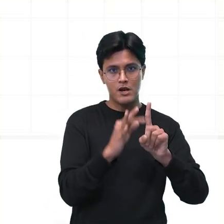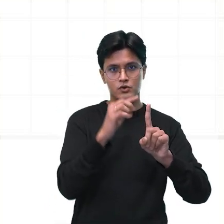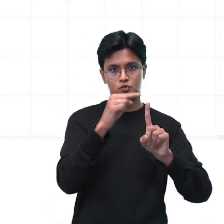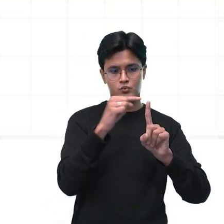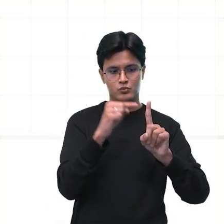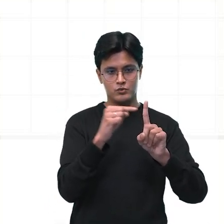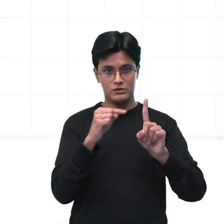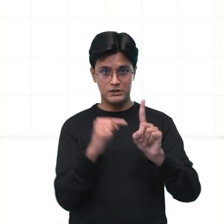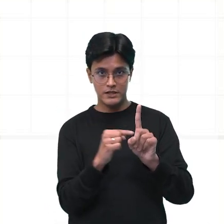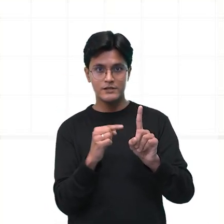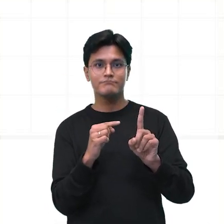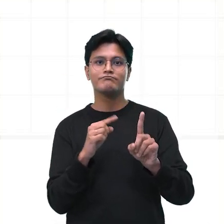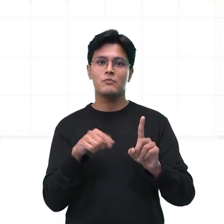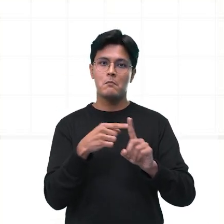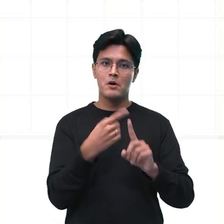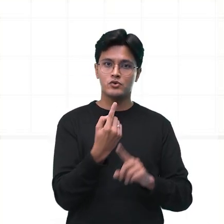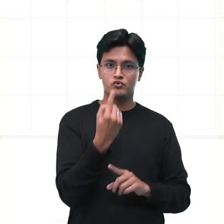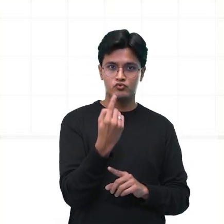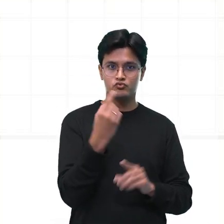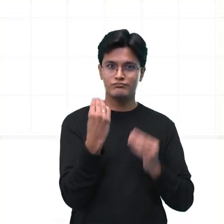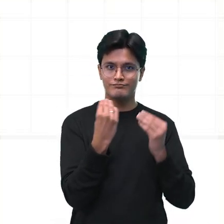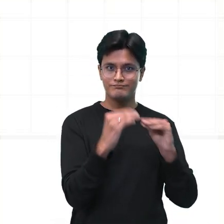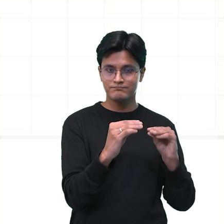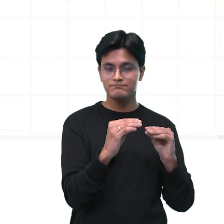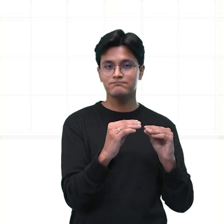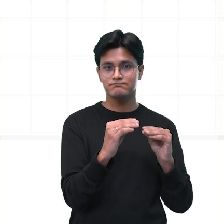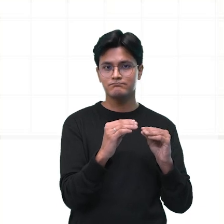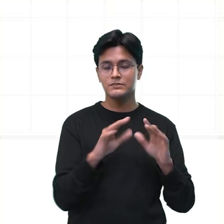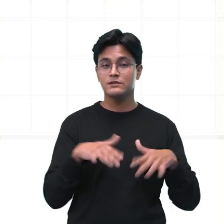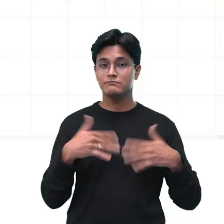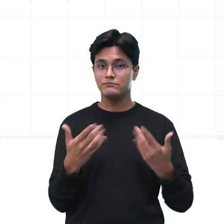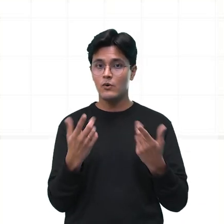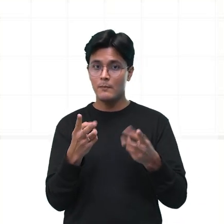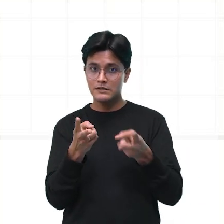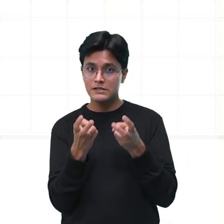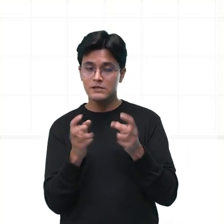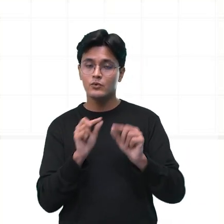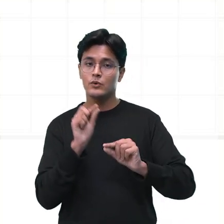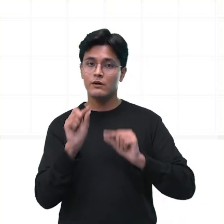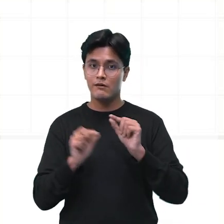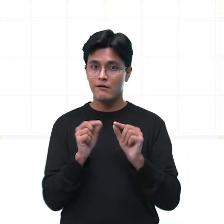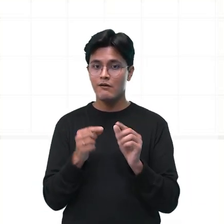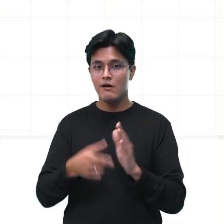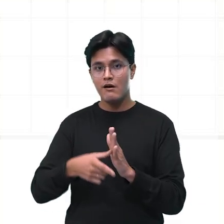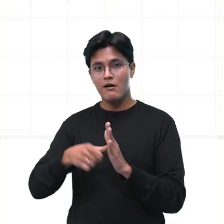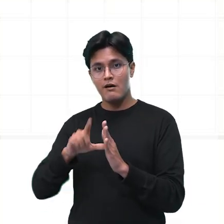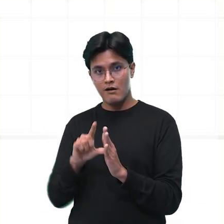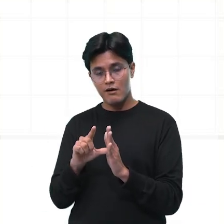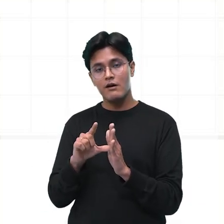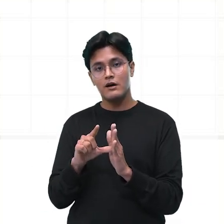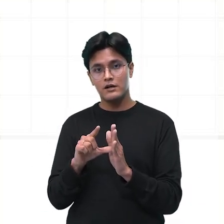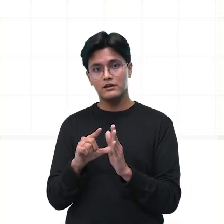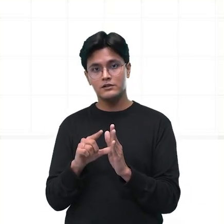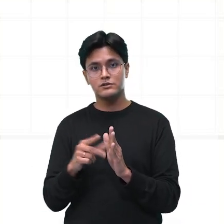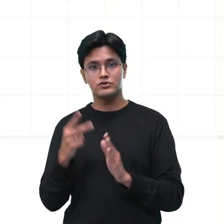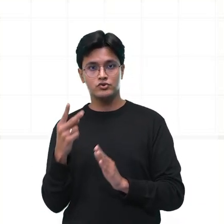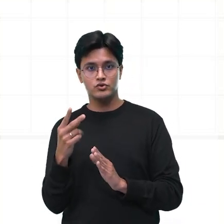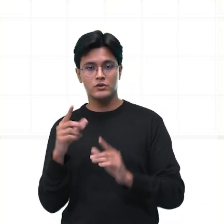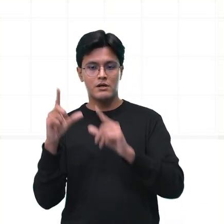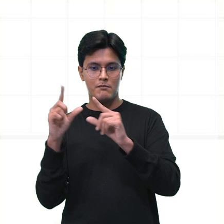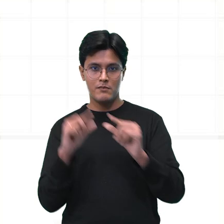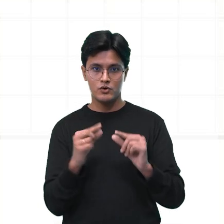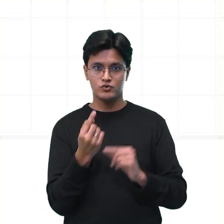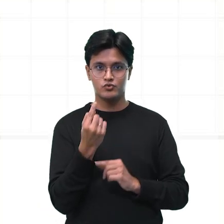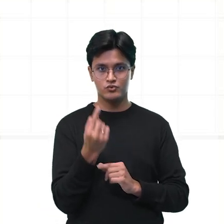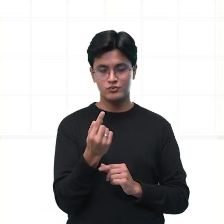colocar mais um grau aqui ó então percebam estava aqui aí caiu 1 GC